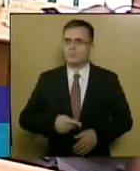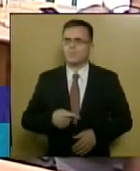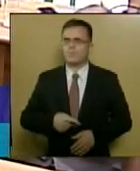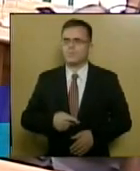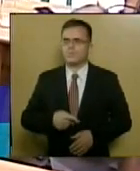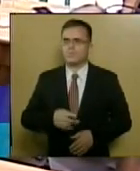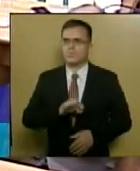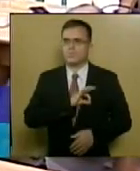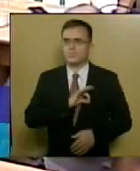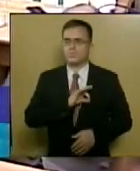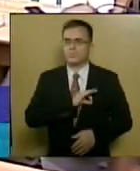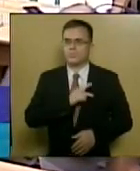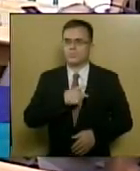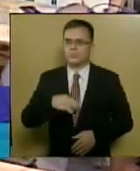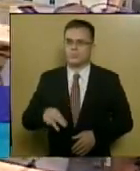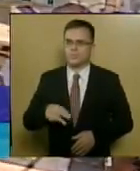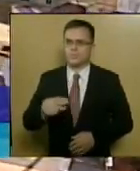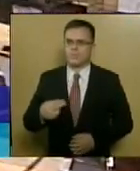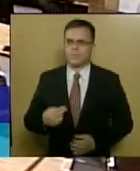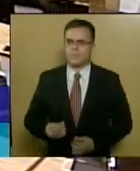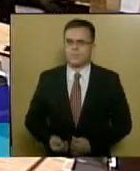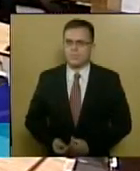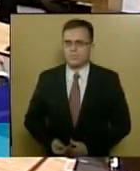querido estado de Sergipe,